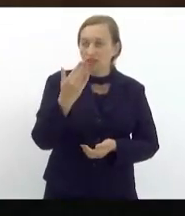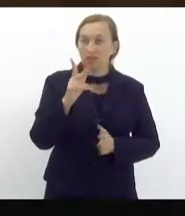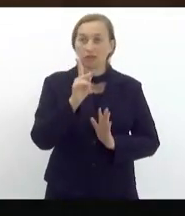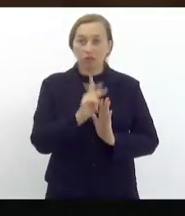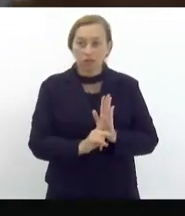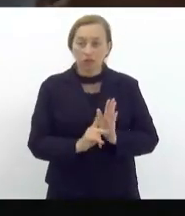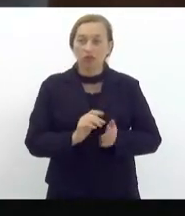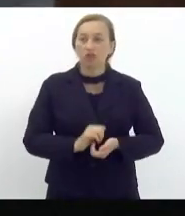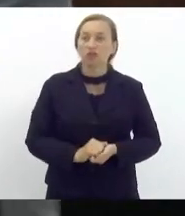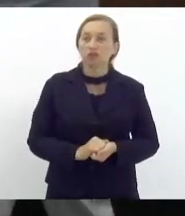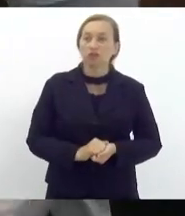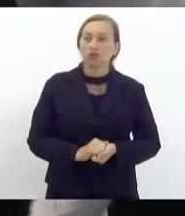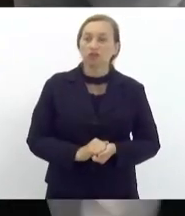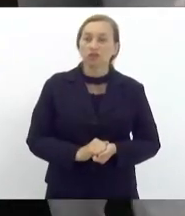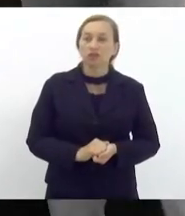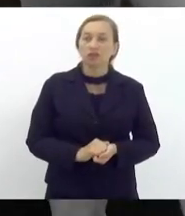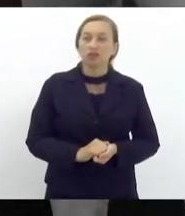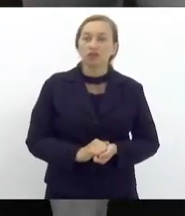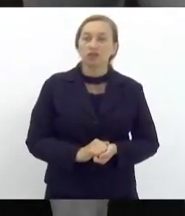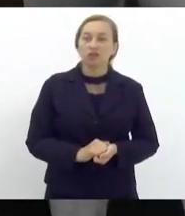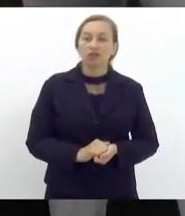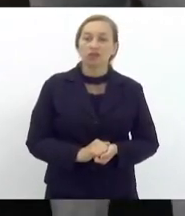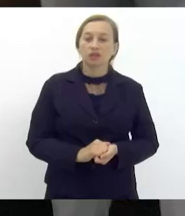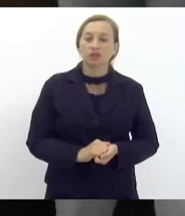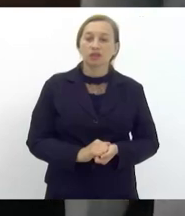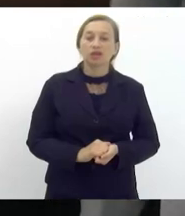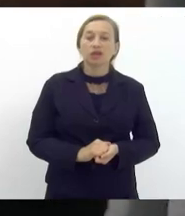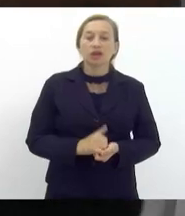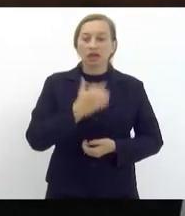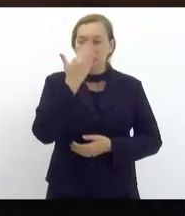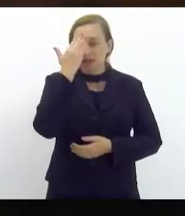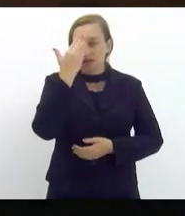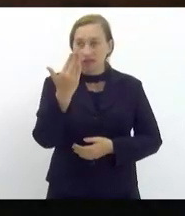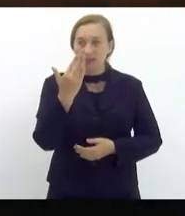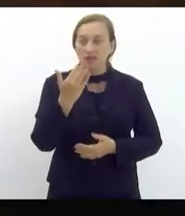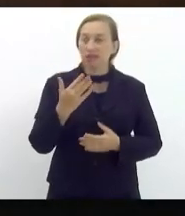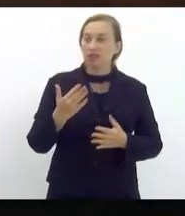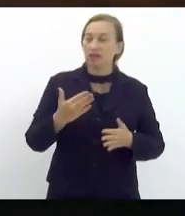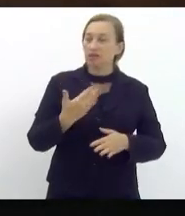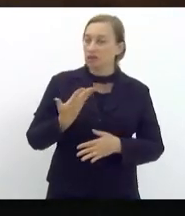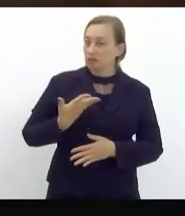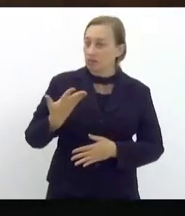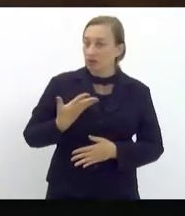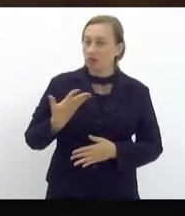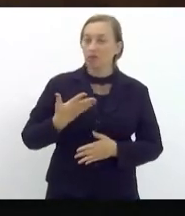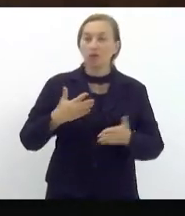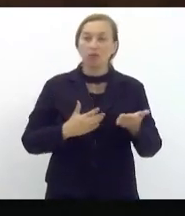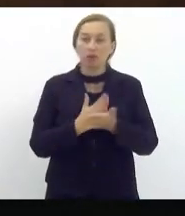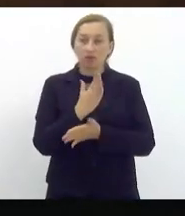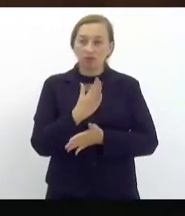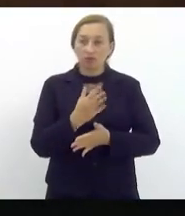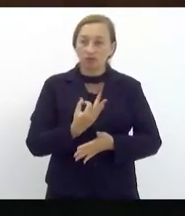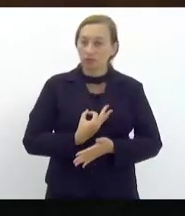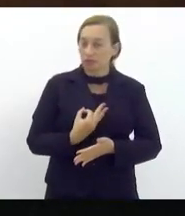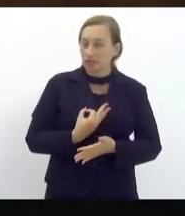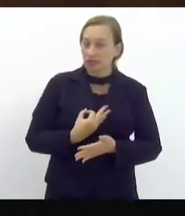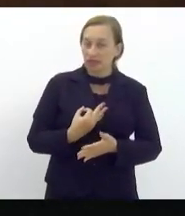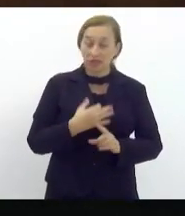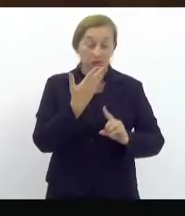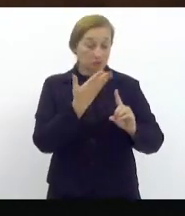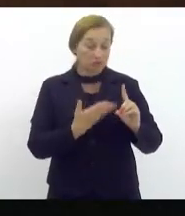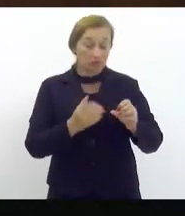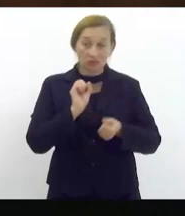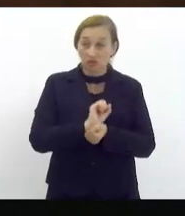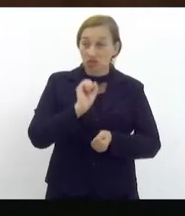de voto só quero que agradecer meus pais presente do Estado do Rio de Janeiro